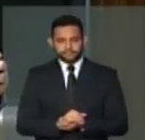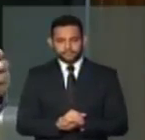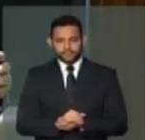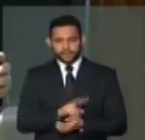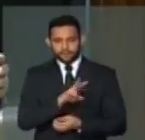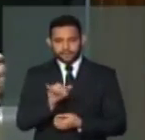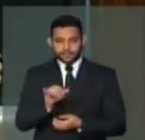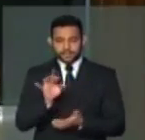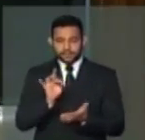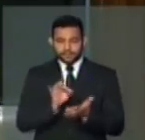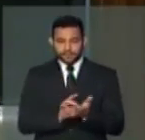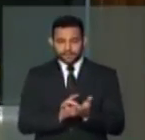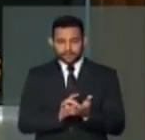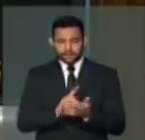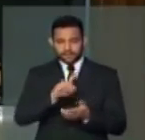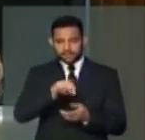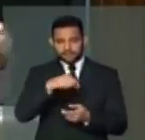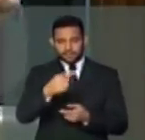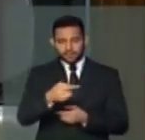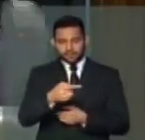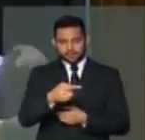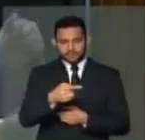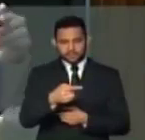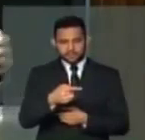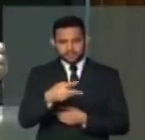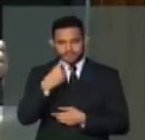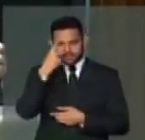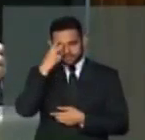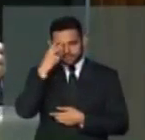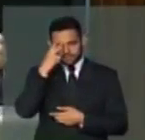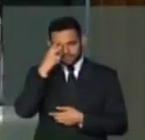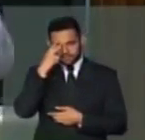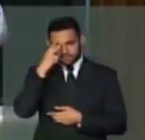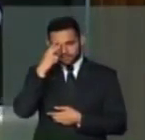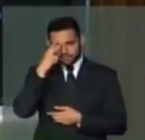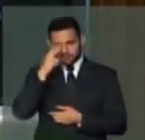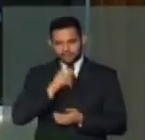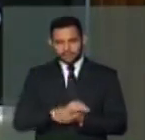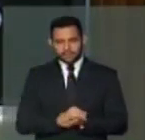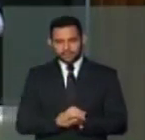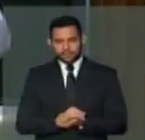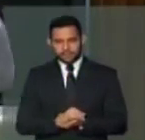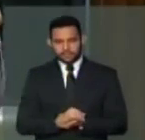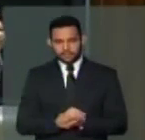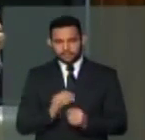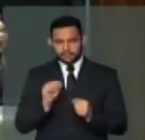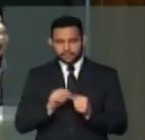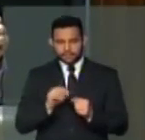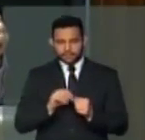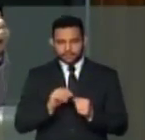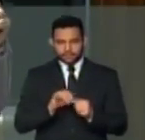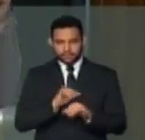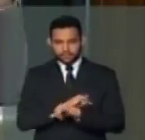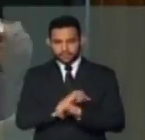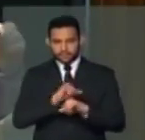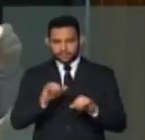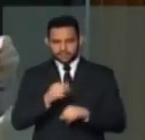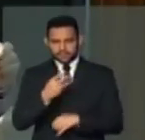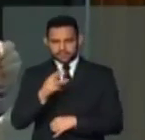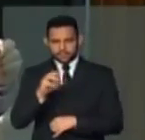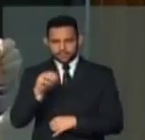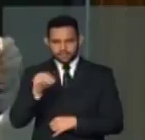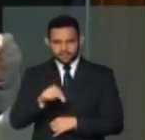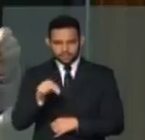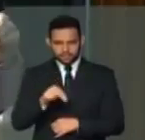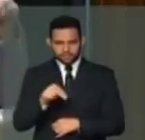vai ser, na verdade, na próxima segunda-feira. Segunda-feira eu vou fazer um pronunciamento aqui de 30